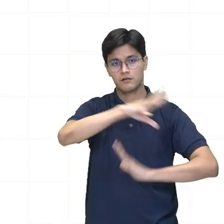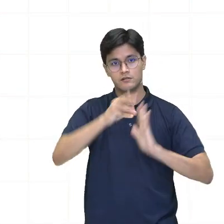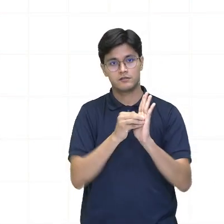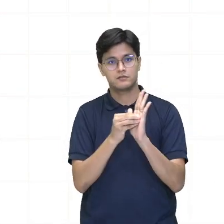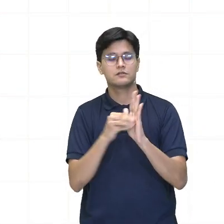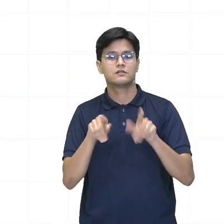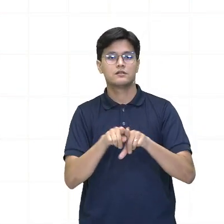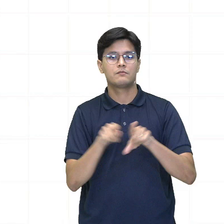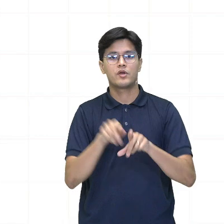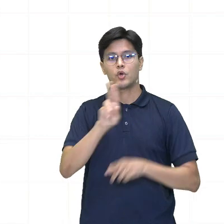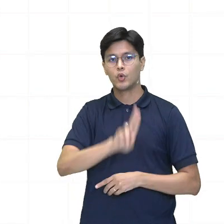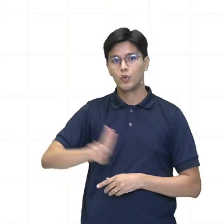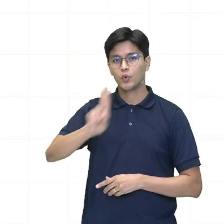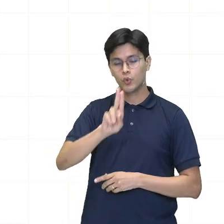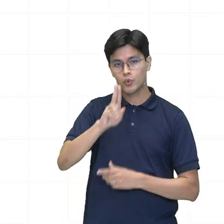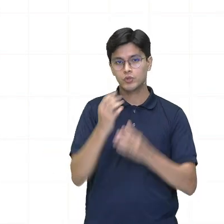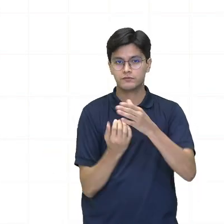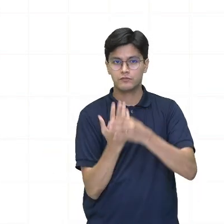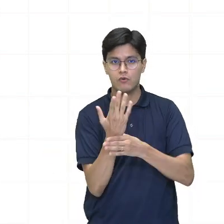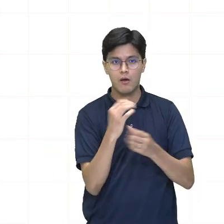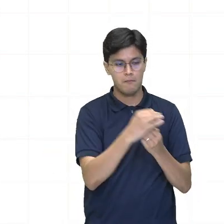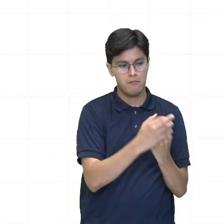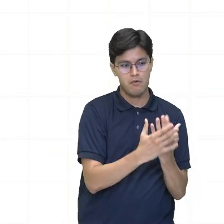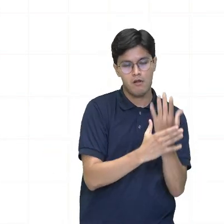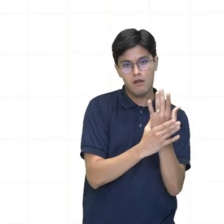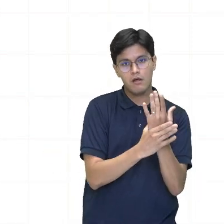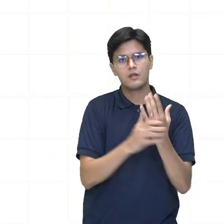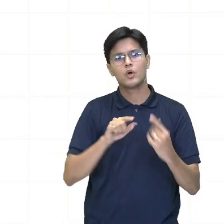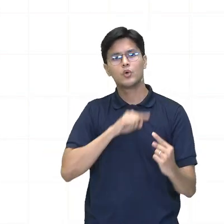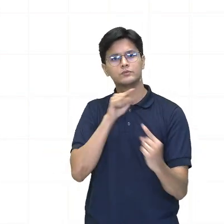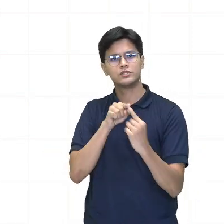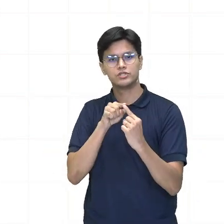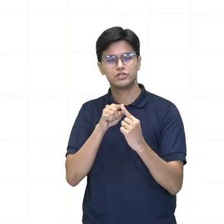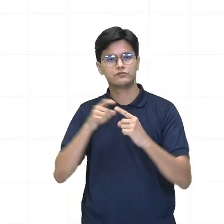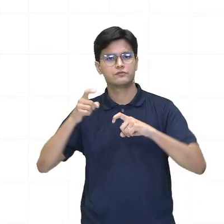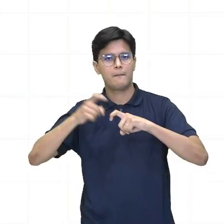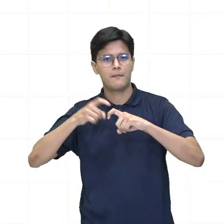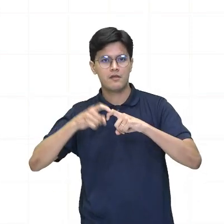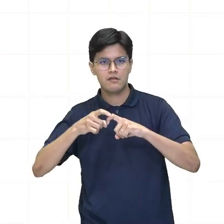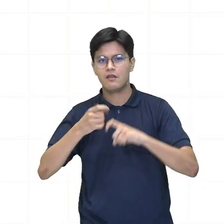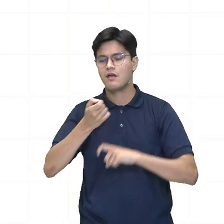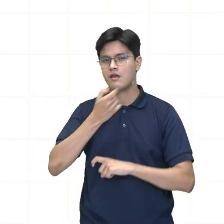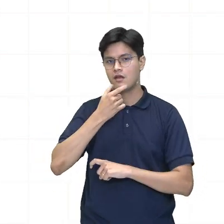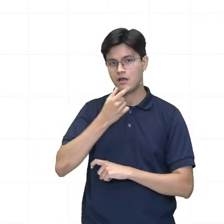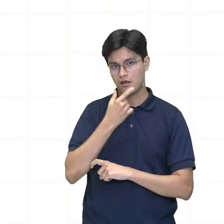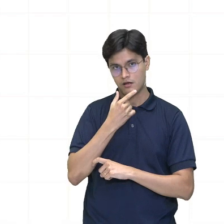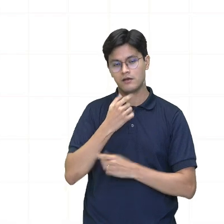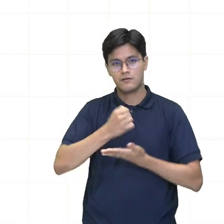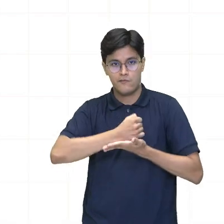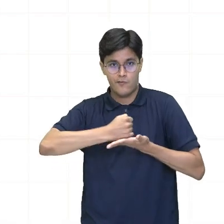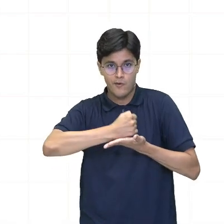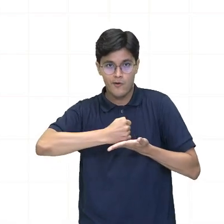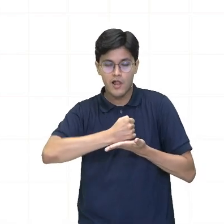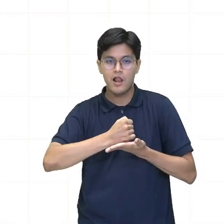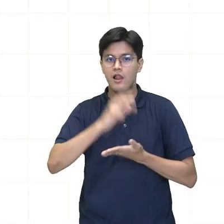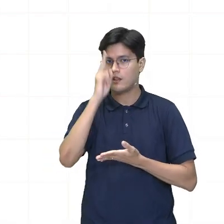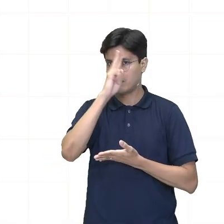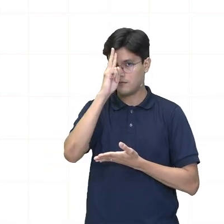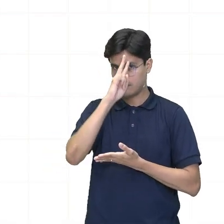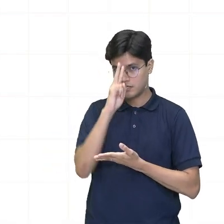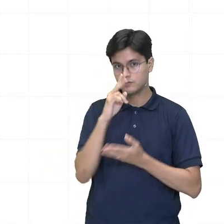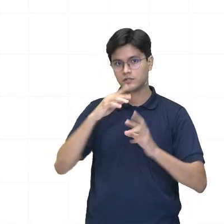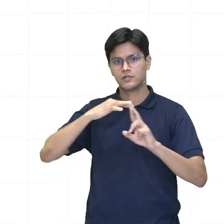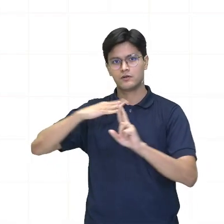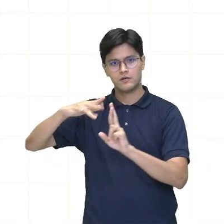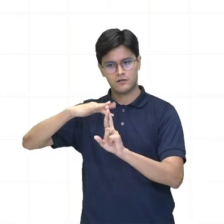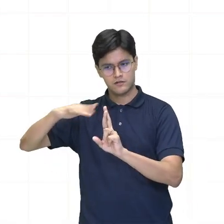plantas medicinais. Lembrando que os ribeirinhos, eles são oriundos justamente dos indígenas e também